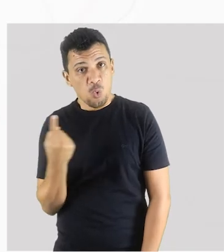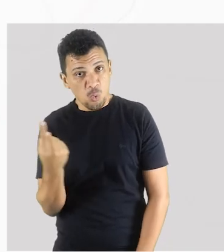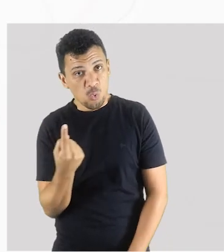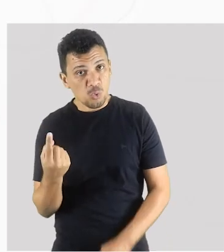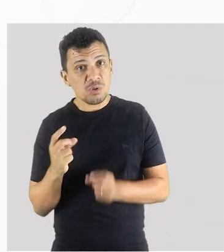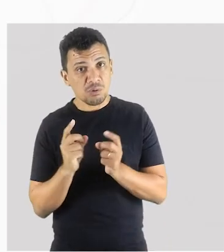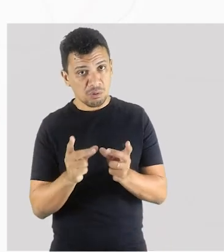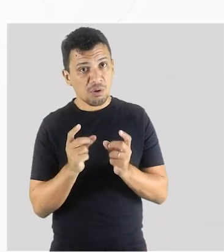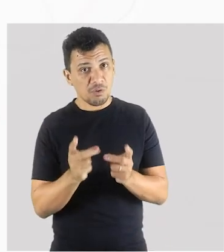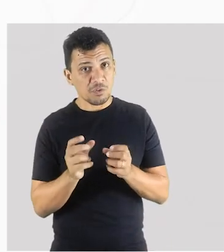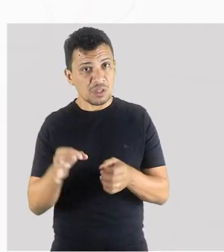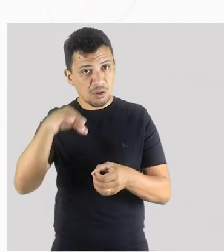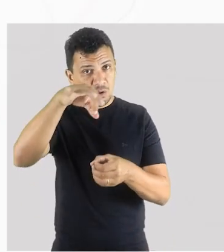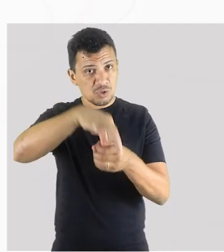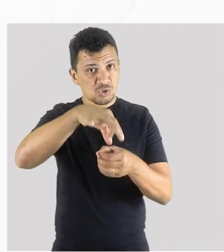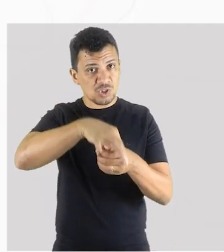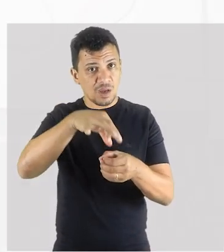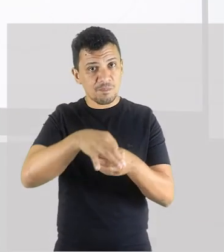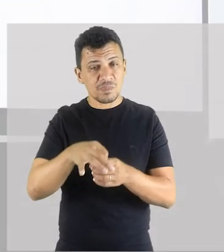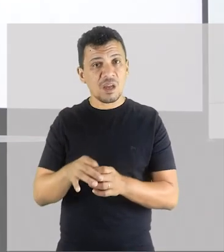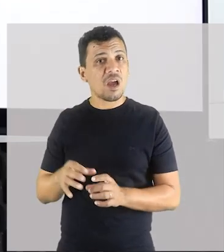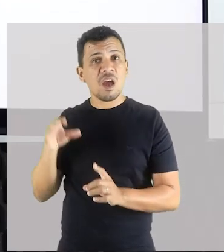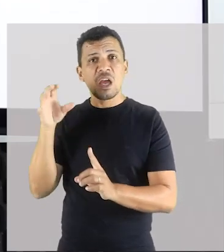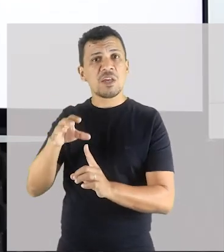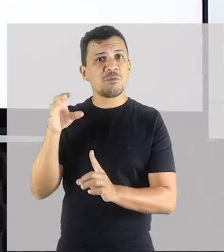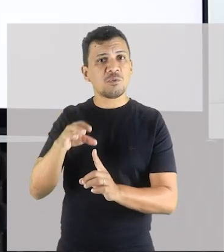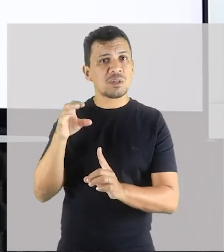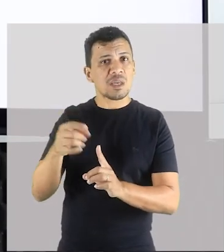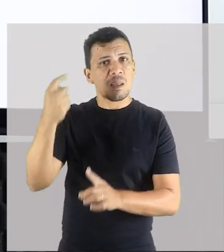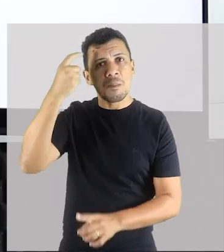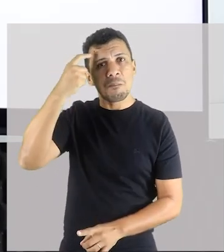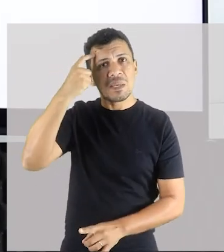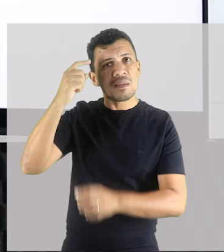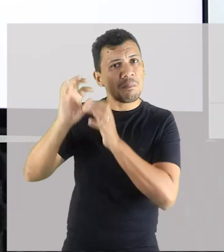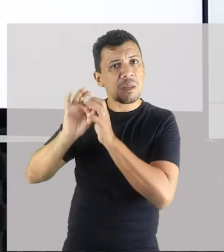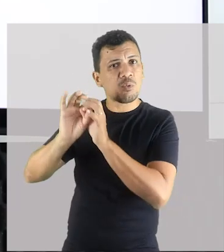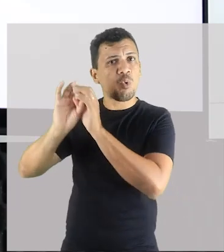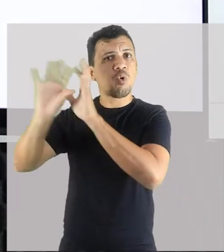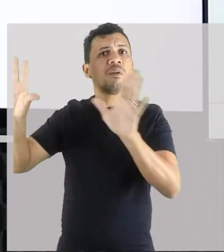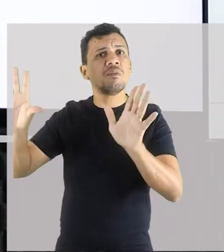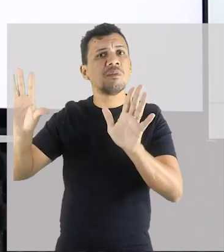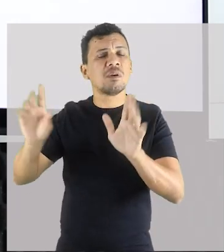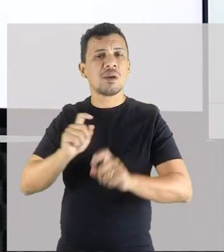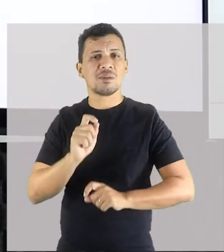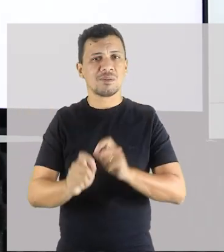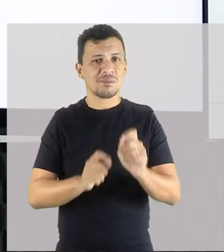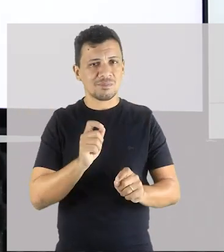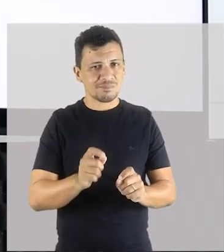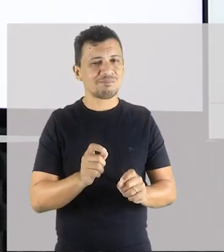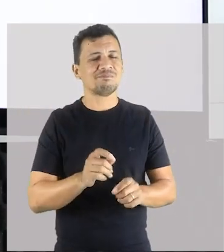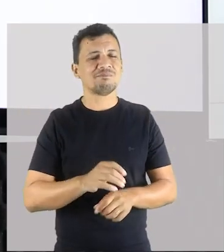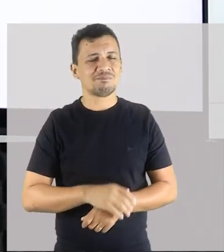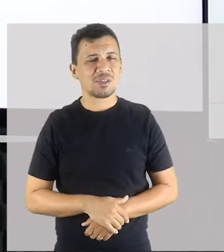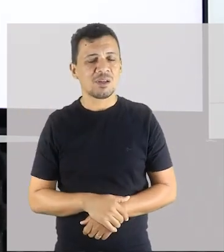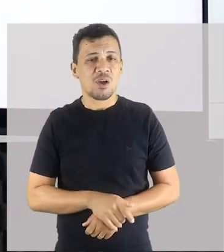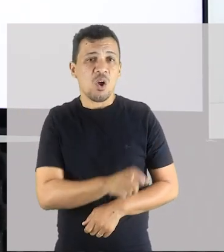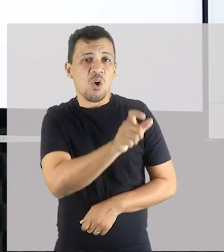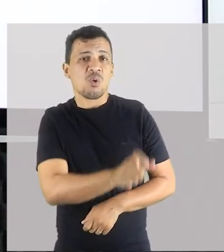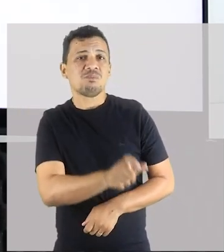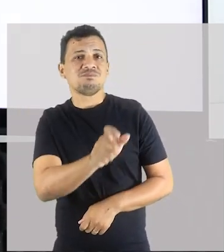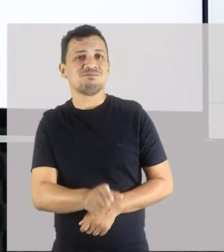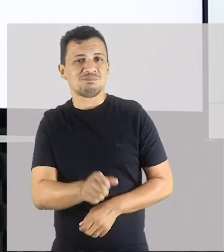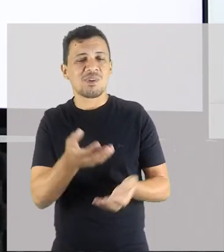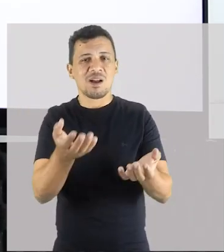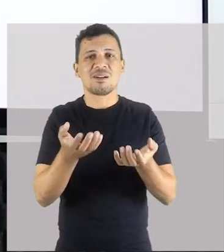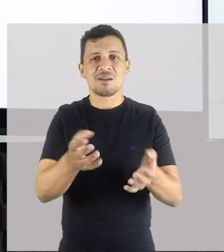Influenciados pelos ideais iluministas de liberdade, muitos colonos passaram a defender a independência. Então, essa